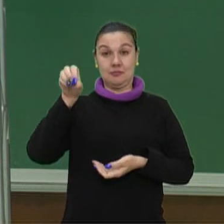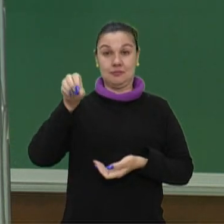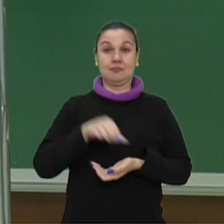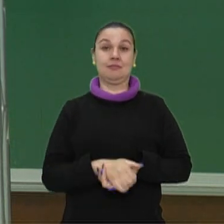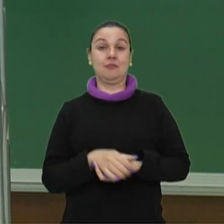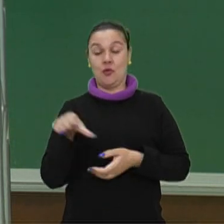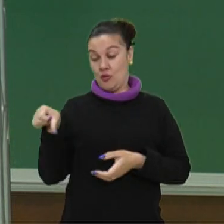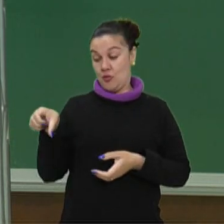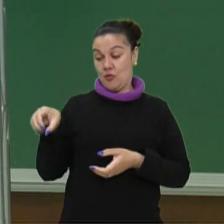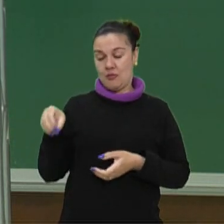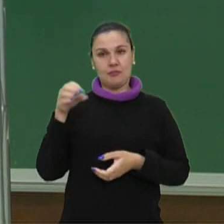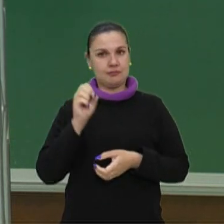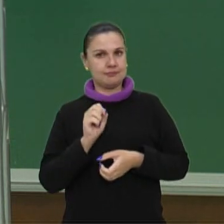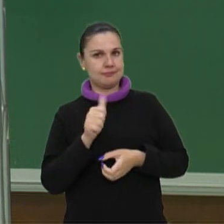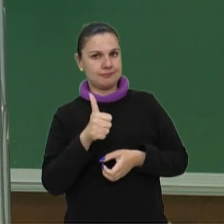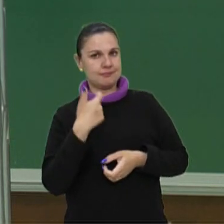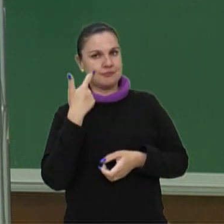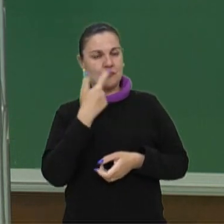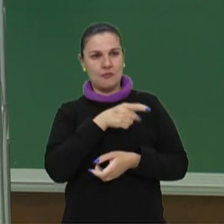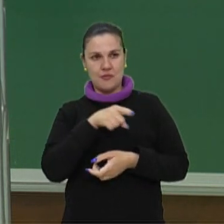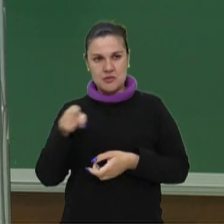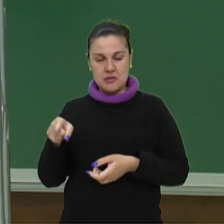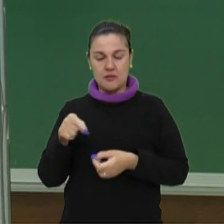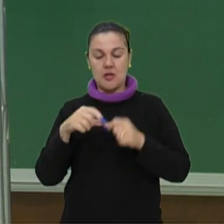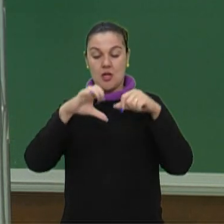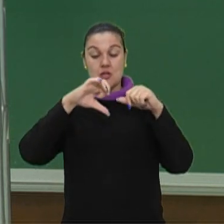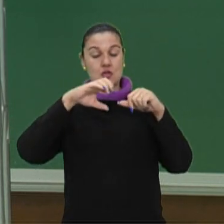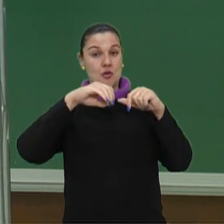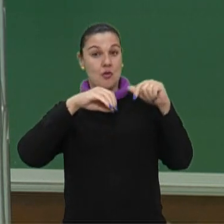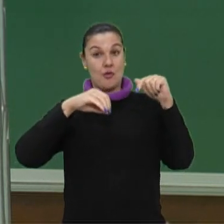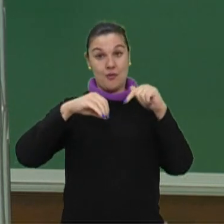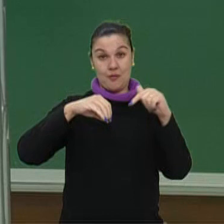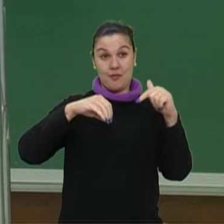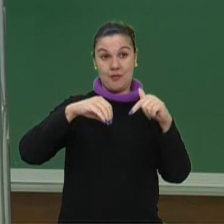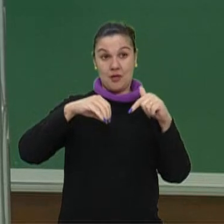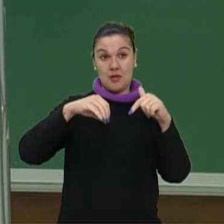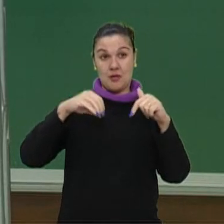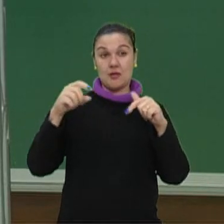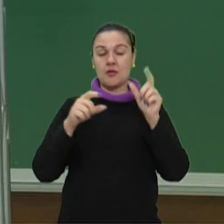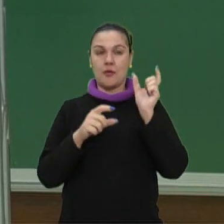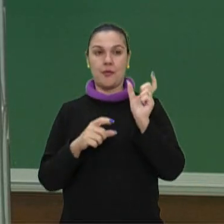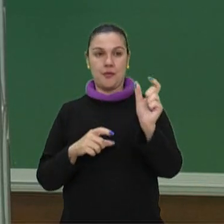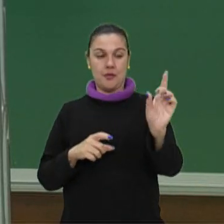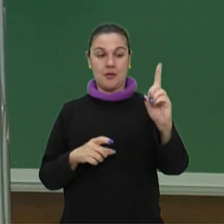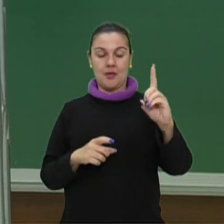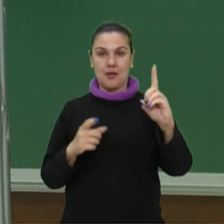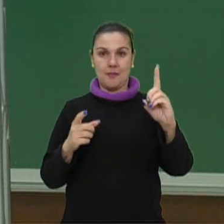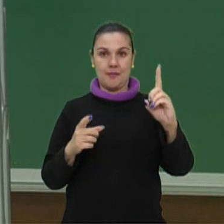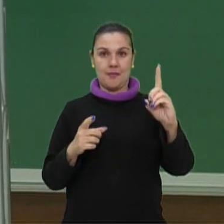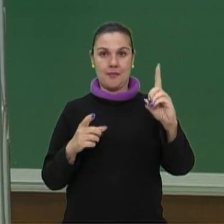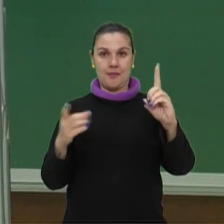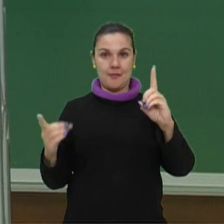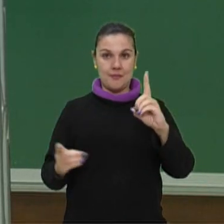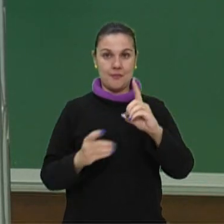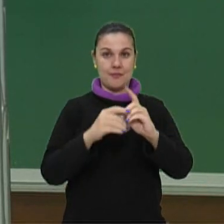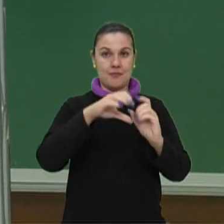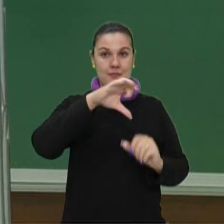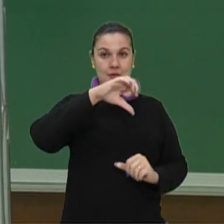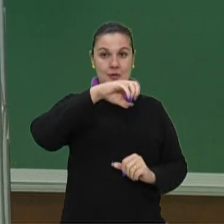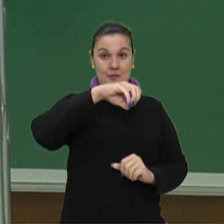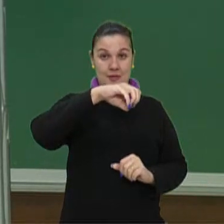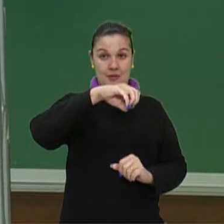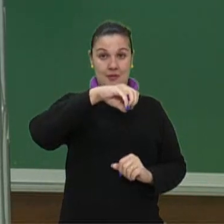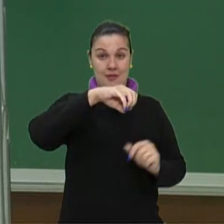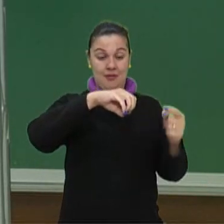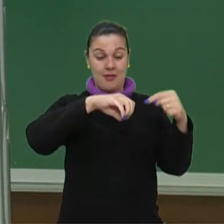ok? Beleza? Então aqui você vai ter que pegar esse 90, 90 é o número de diagonais, substituir no D, ok? E aí